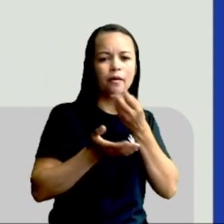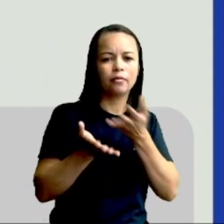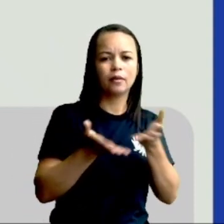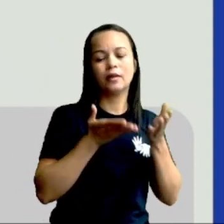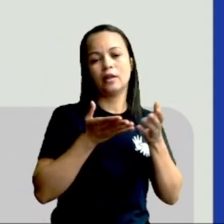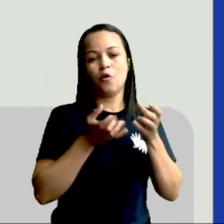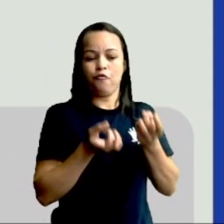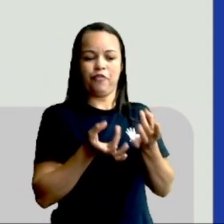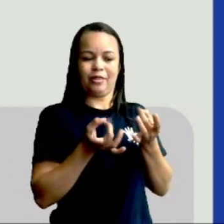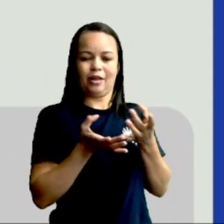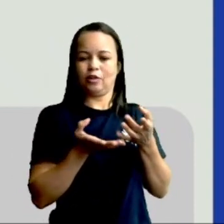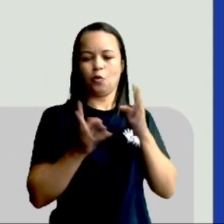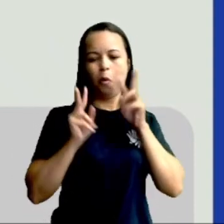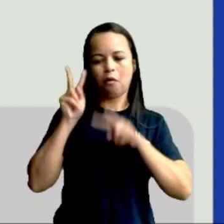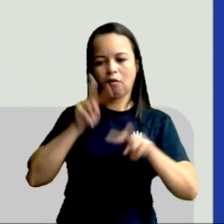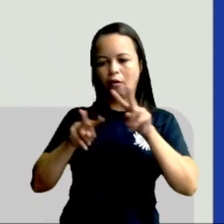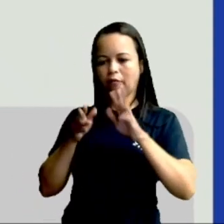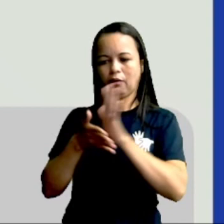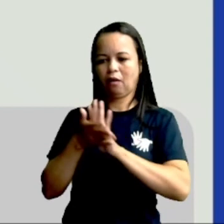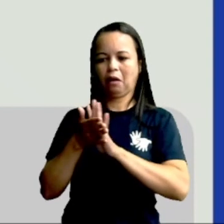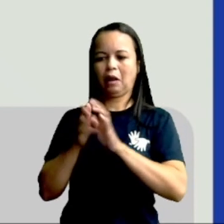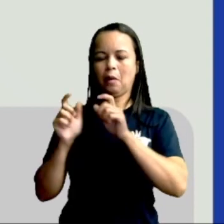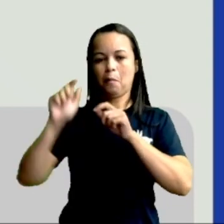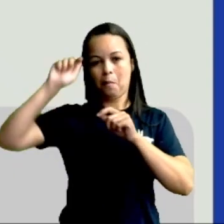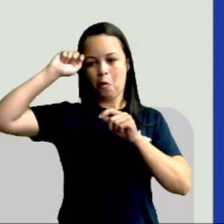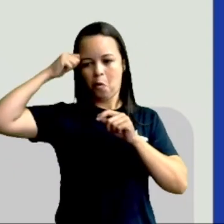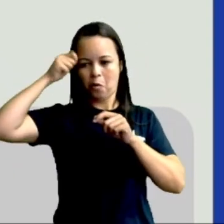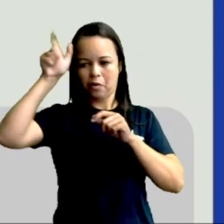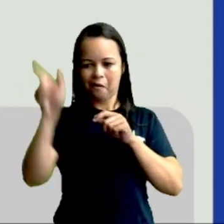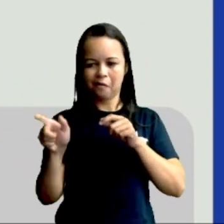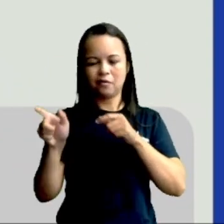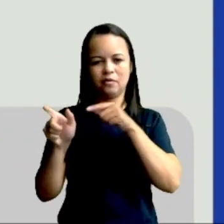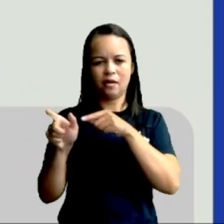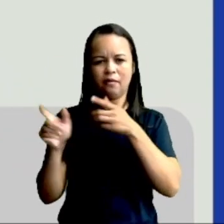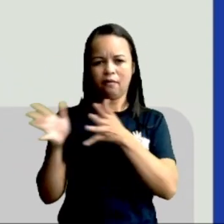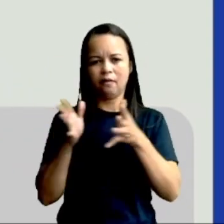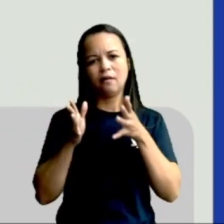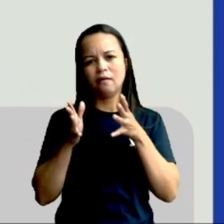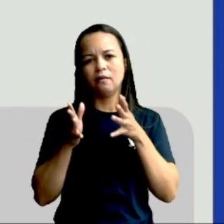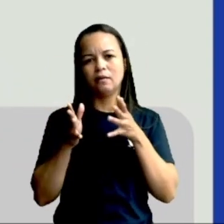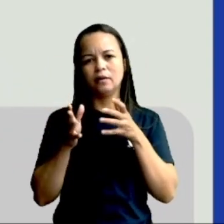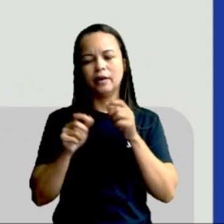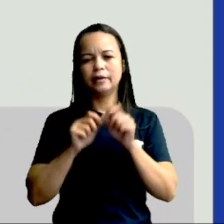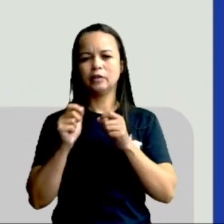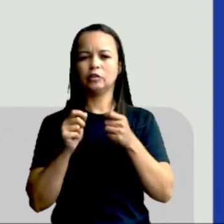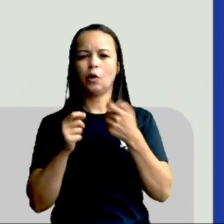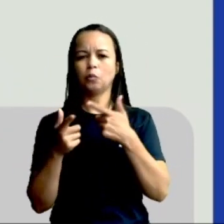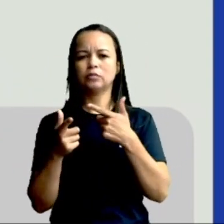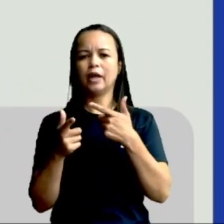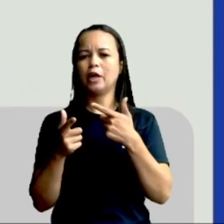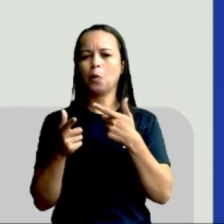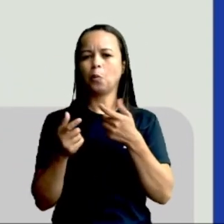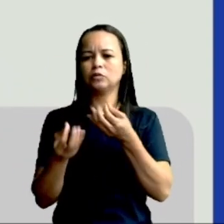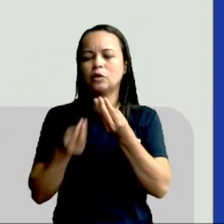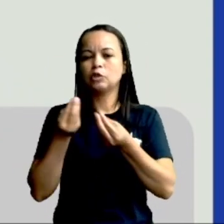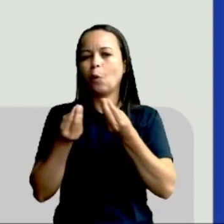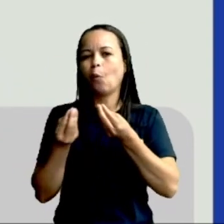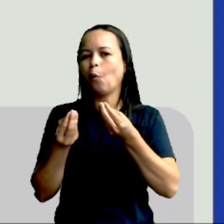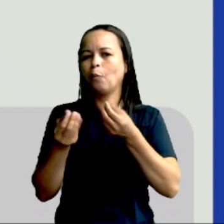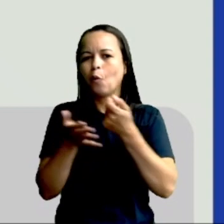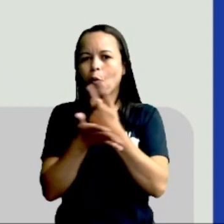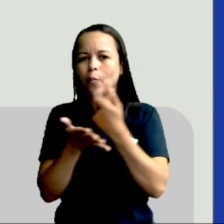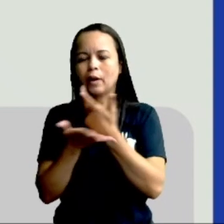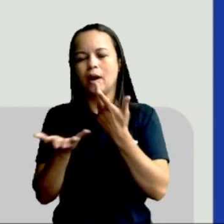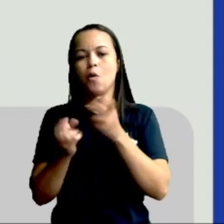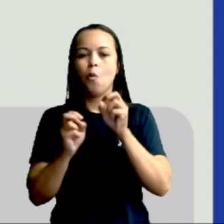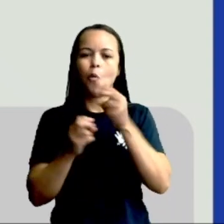os vendedores não enxergarem a gente porque discrimina a gente, acha que a gente não tem condições de comprar, ou a gente